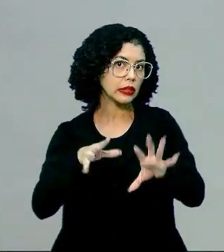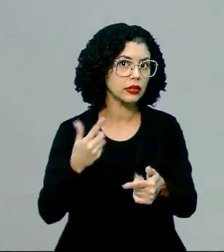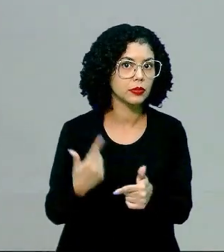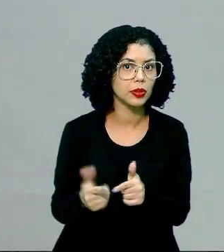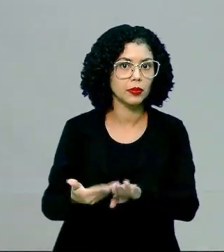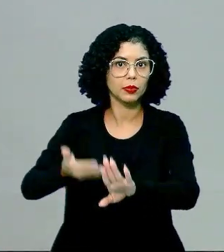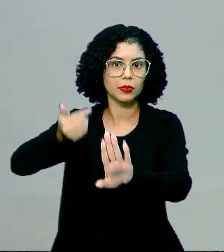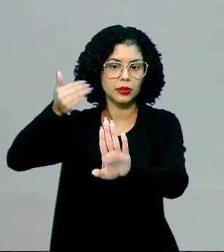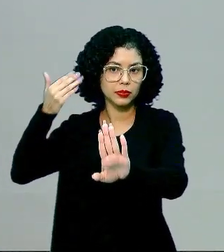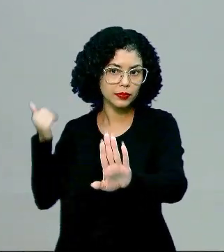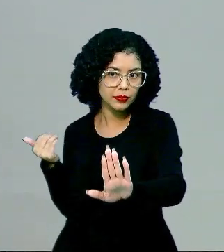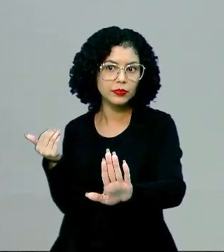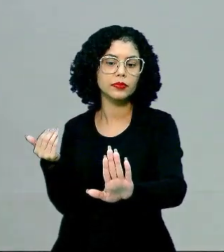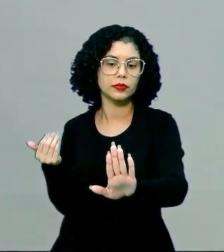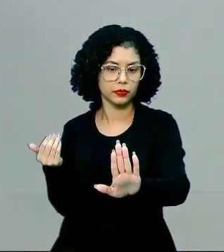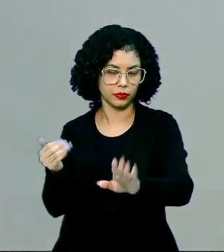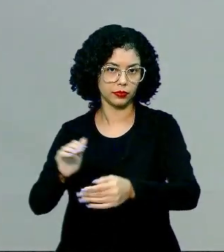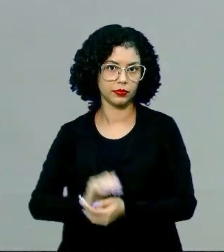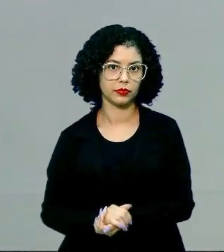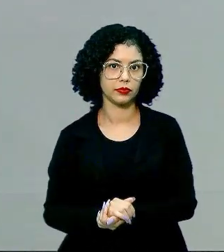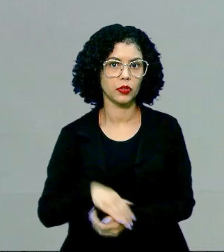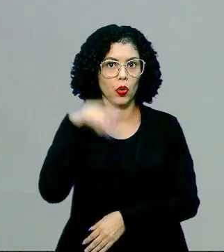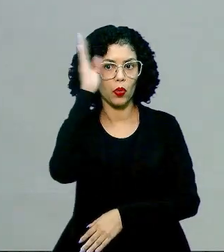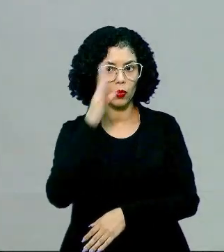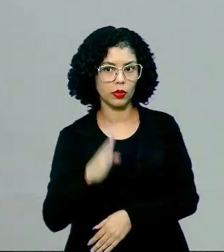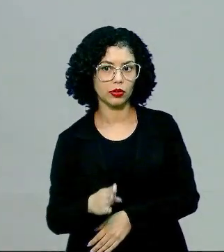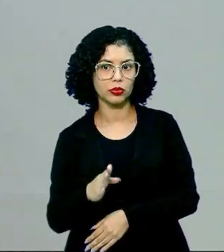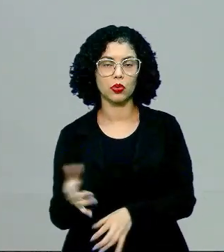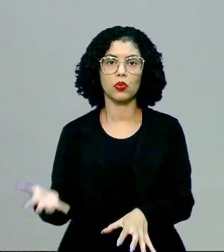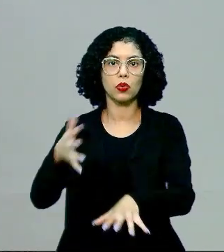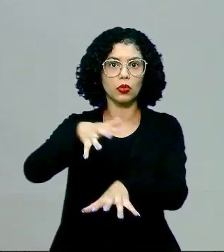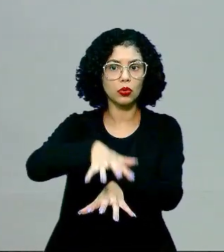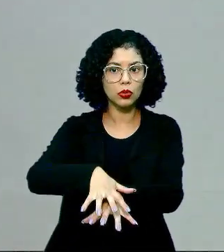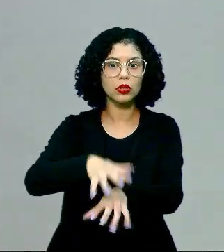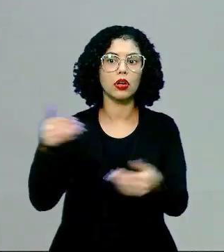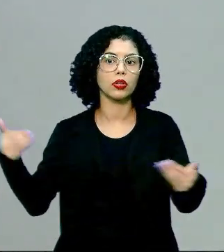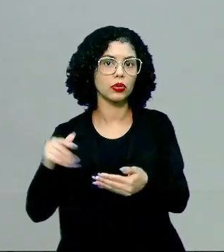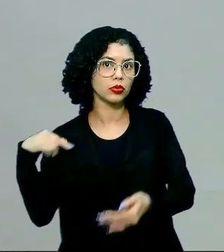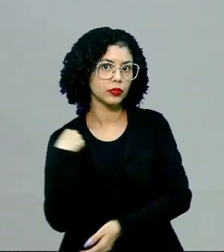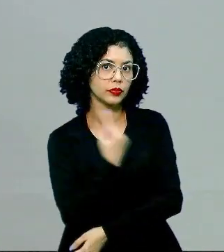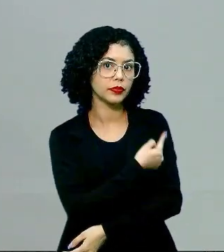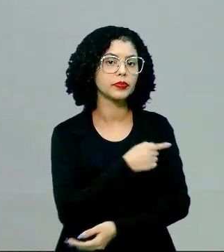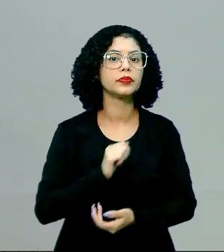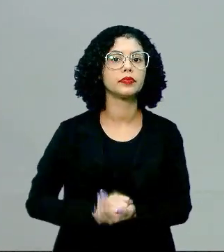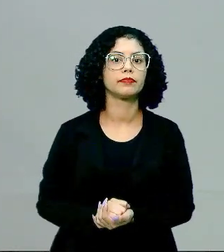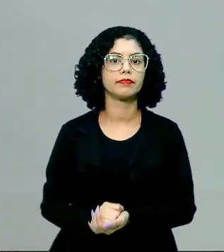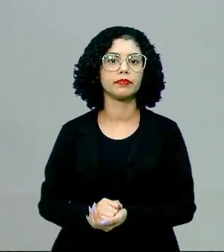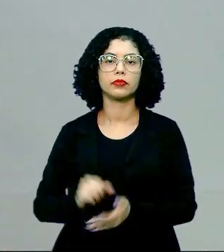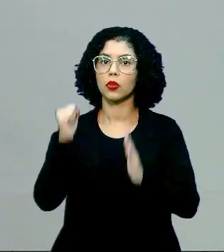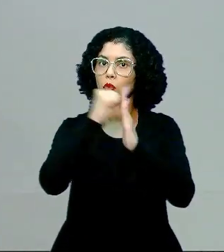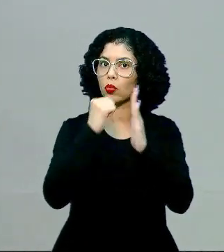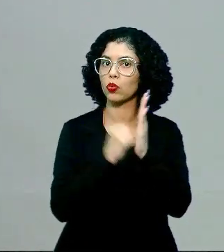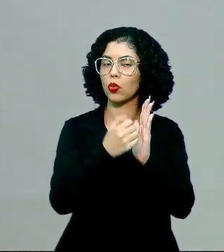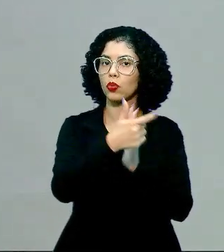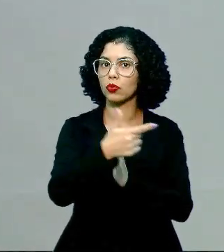situação lá do passado, do Brasil colônia, e hoje nós estamos no século XXI, ela ainda